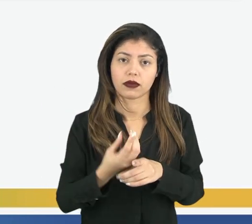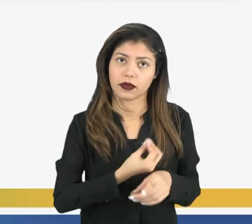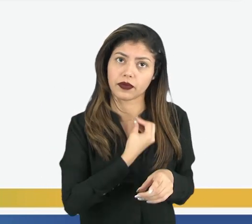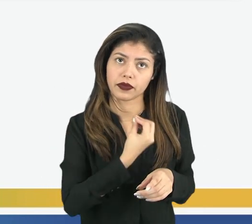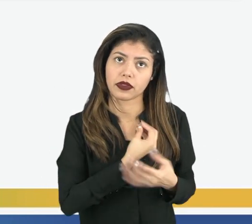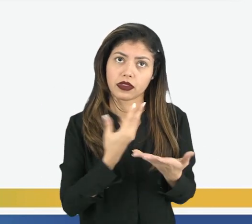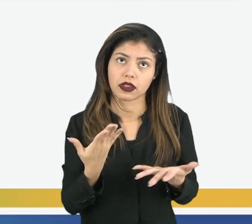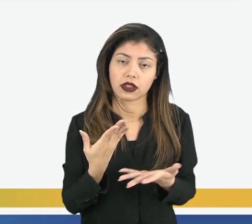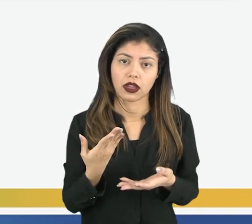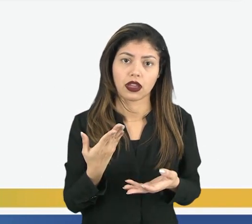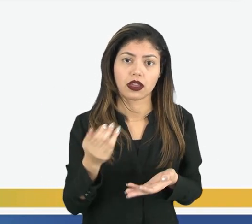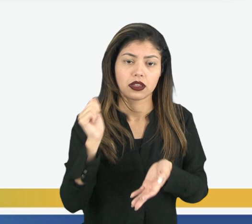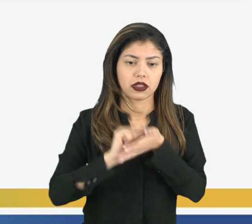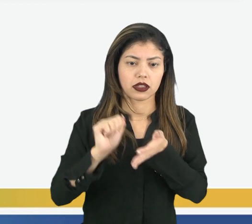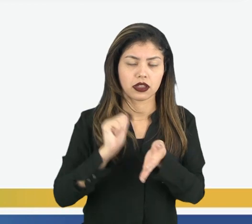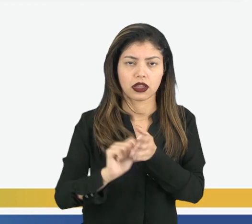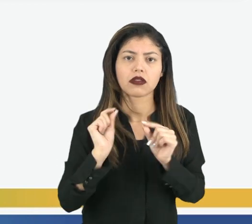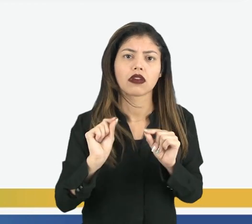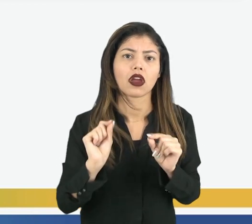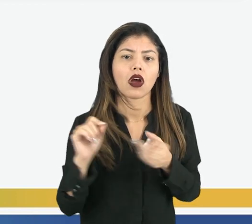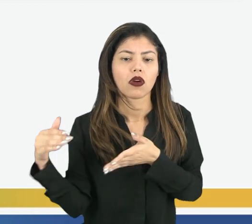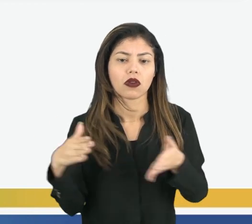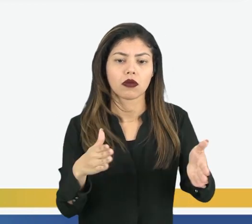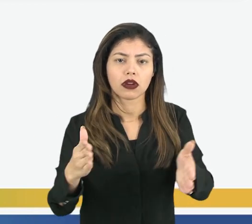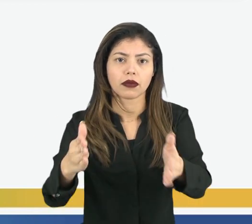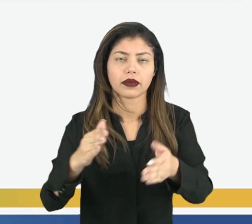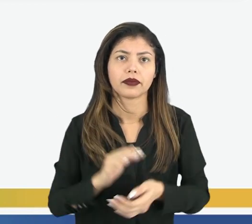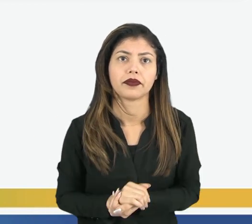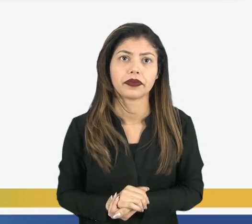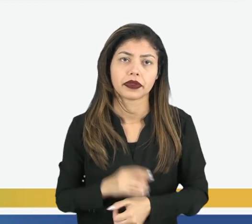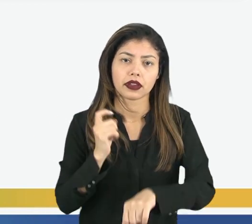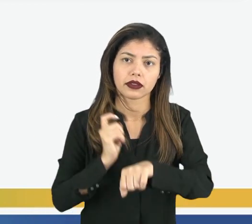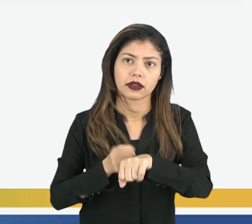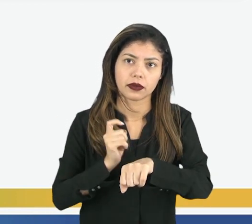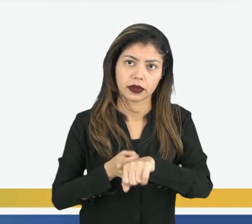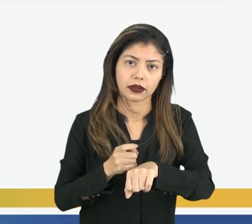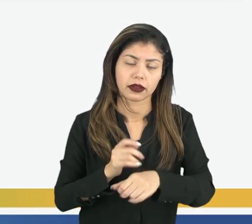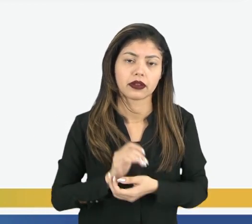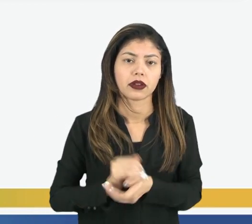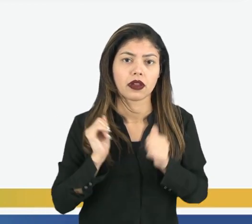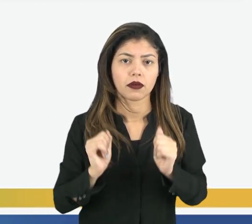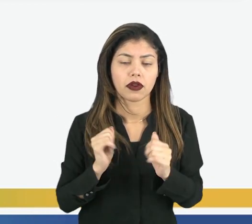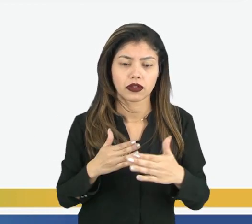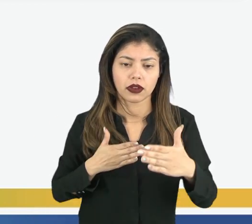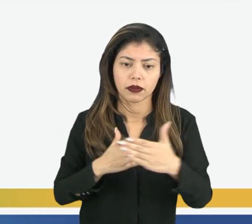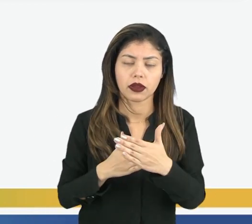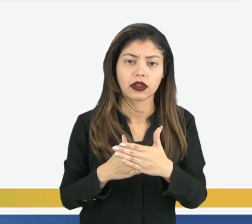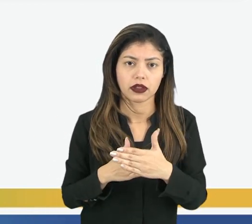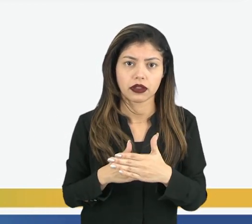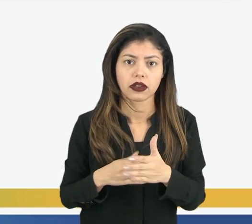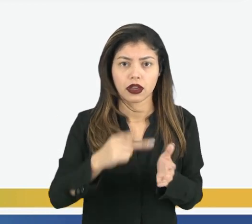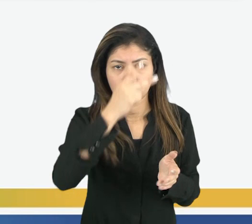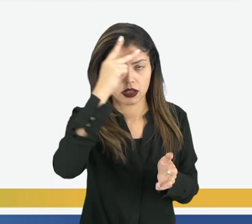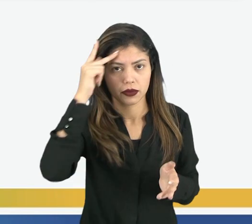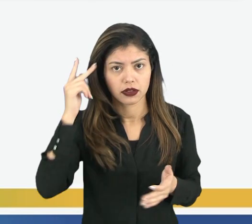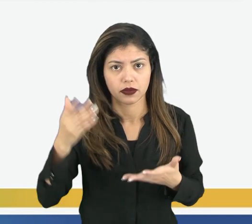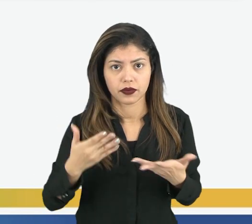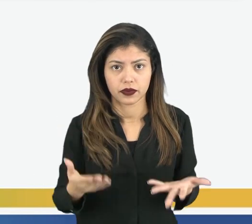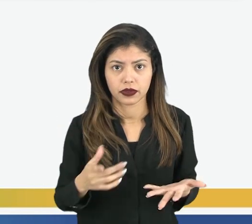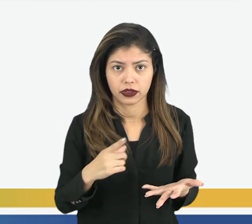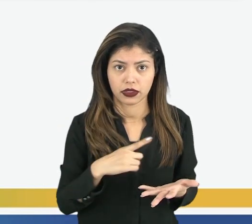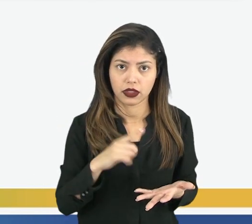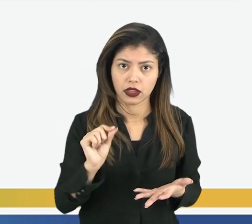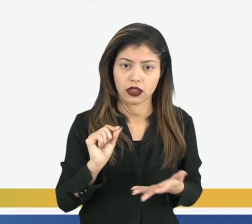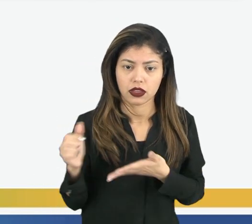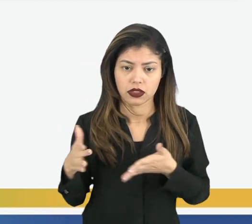está descrito aqui como sendo um caminho. Essas pedras podem impedir que a pessoa